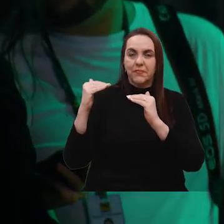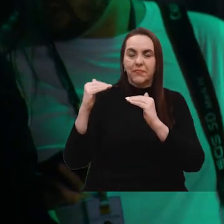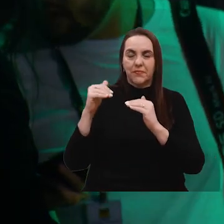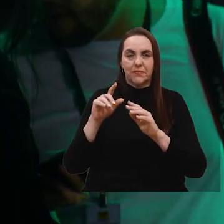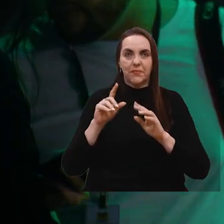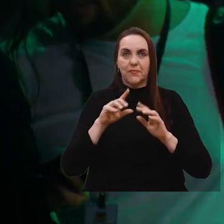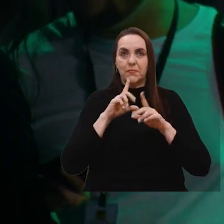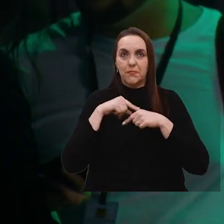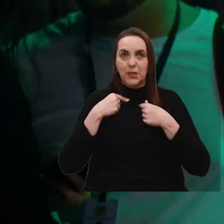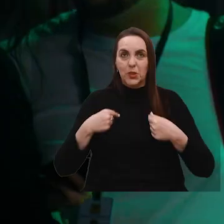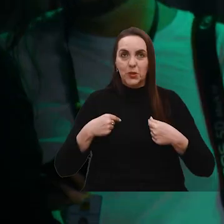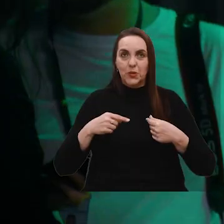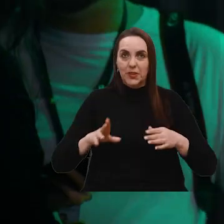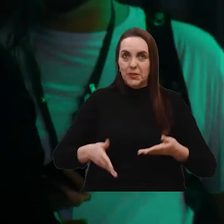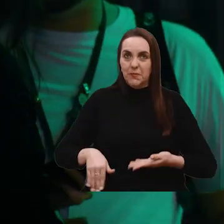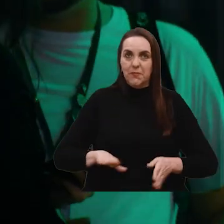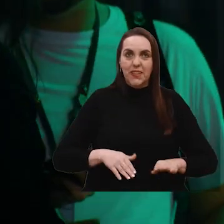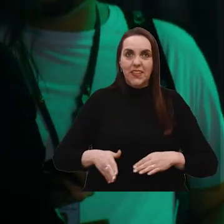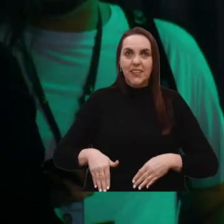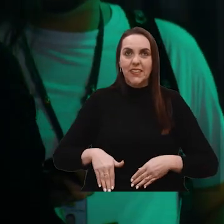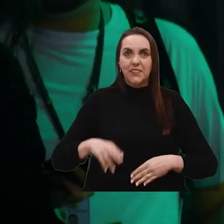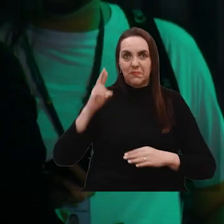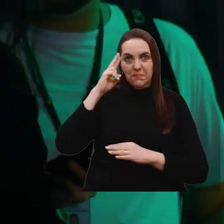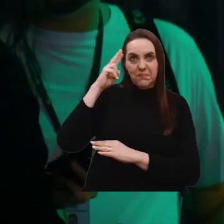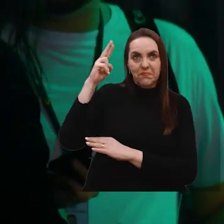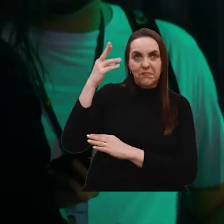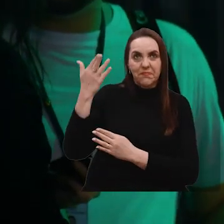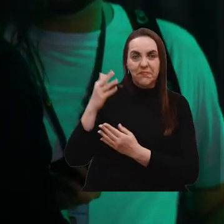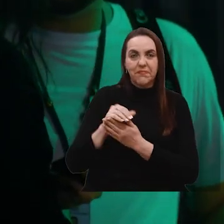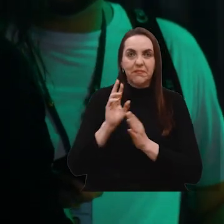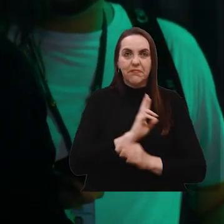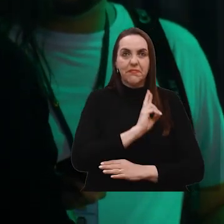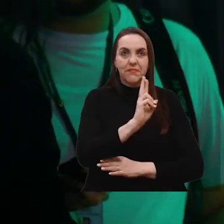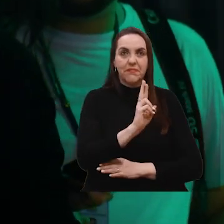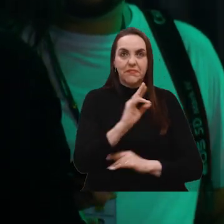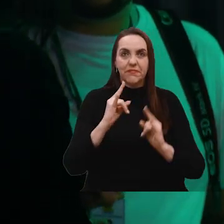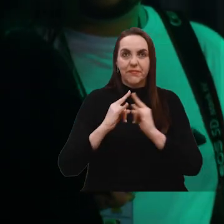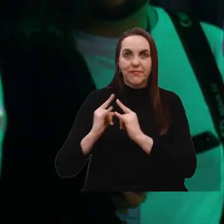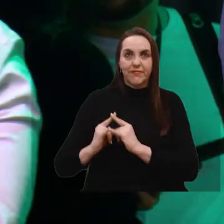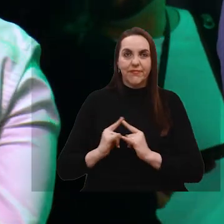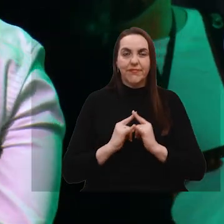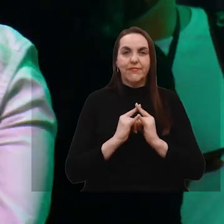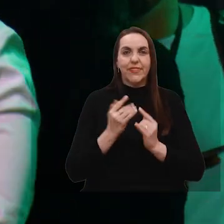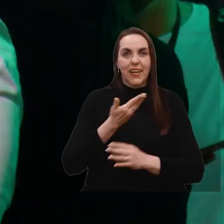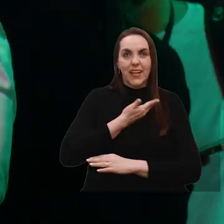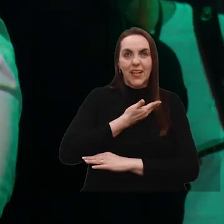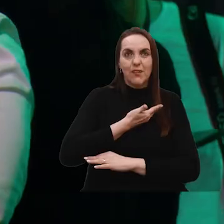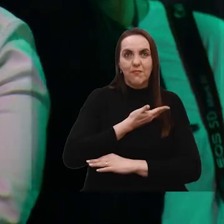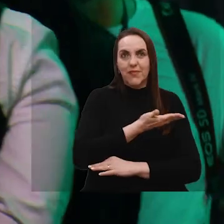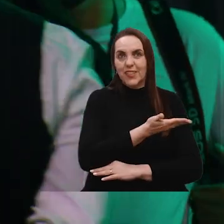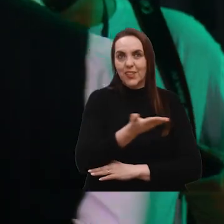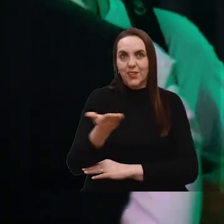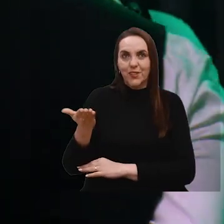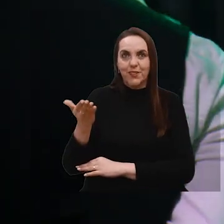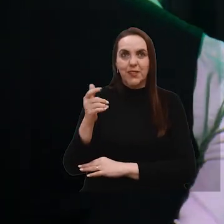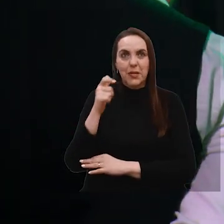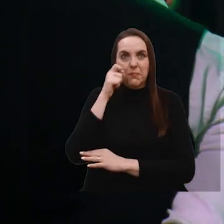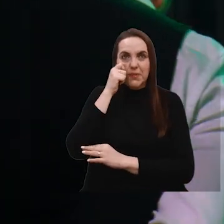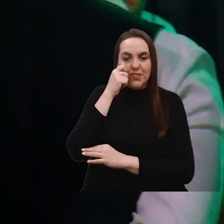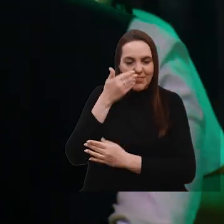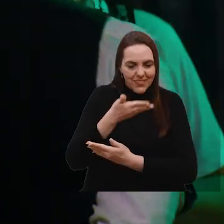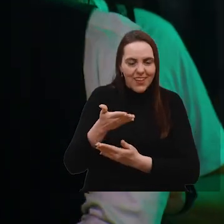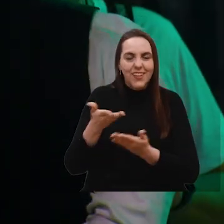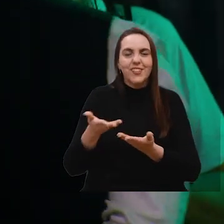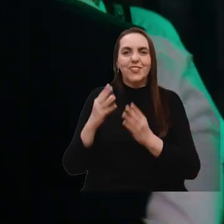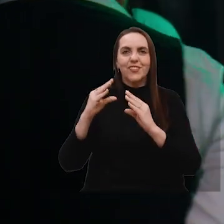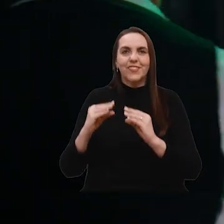presença das autoridades, peões, prendas e patrões, representantes de entidades e